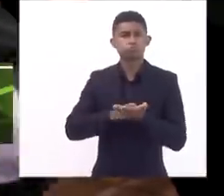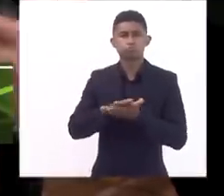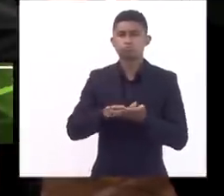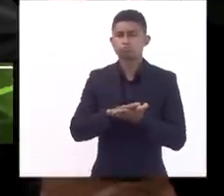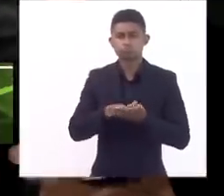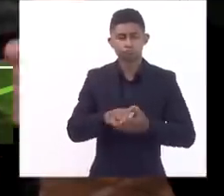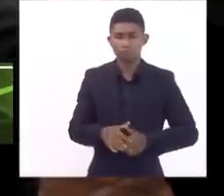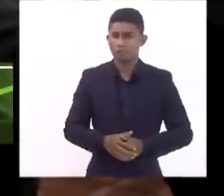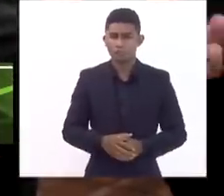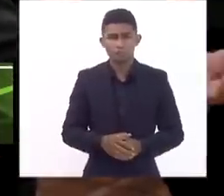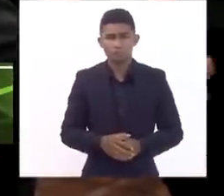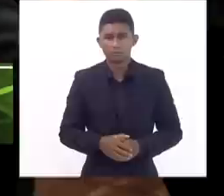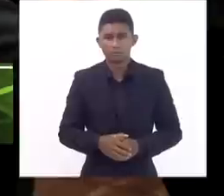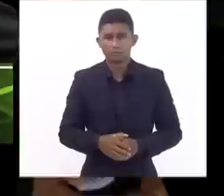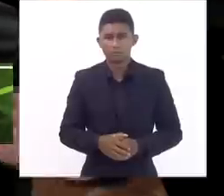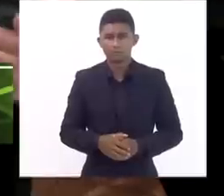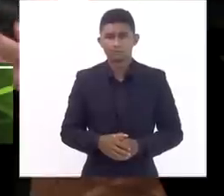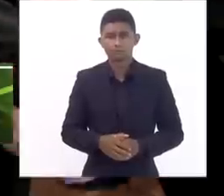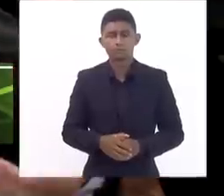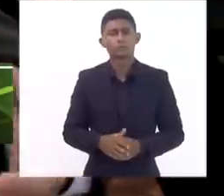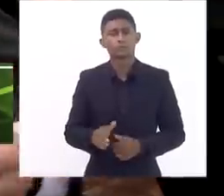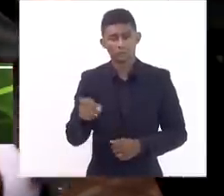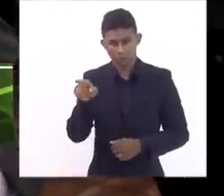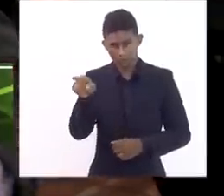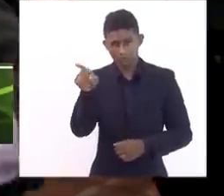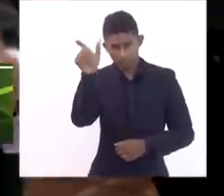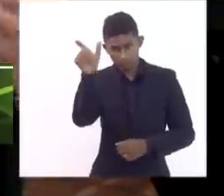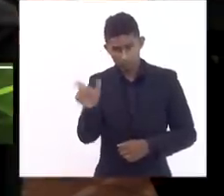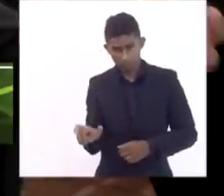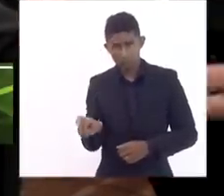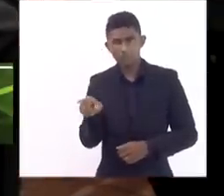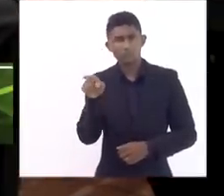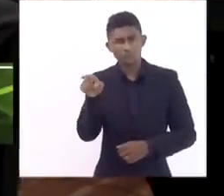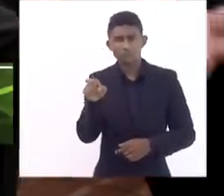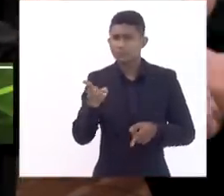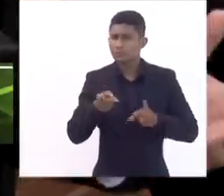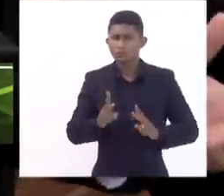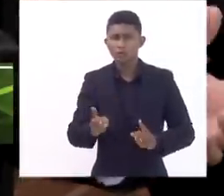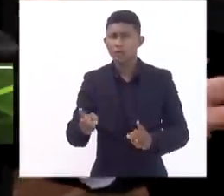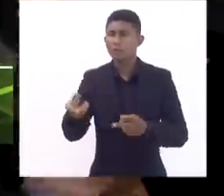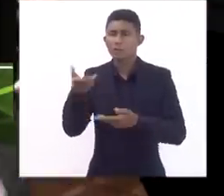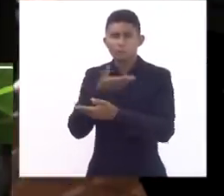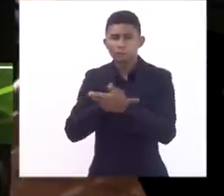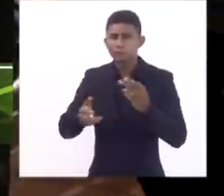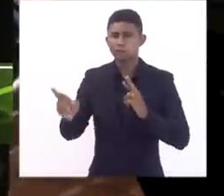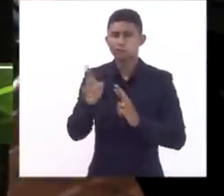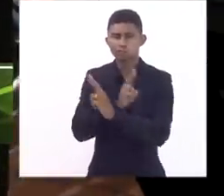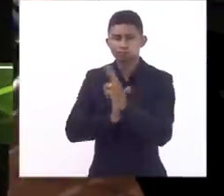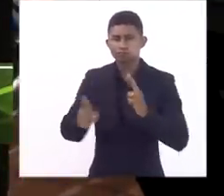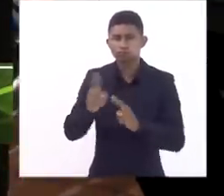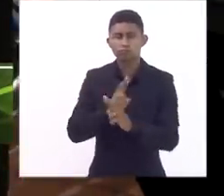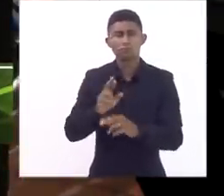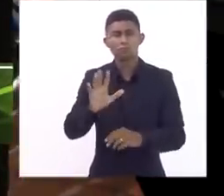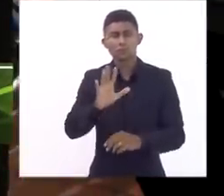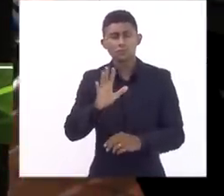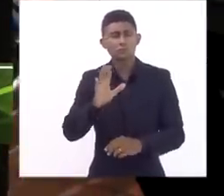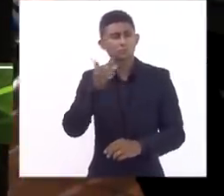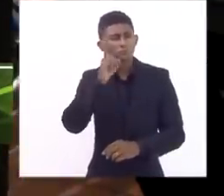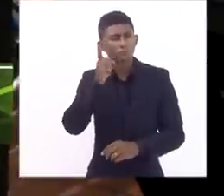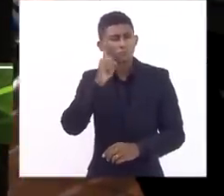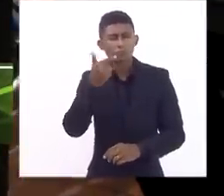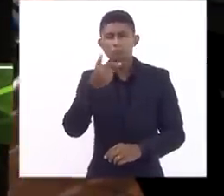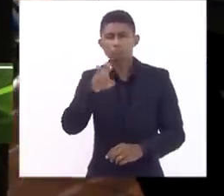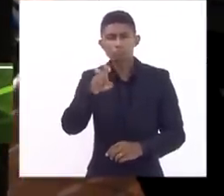Aliás, ele tinha um padrão, que eu quero aqui ressaltar novamente, ele tinha um padrão de dialogar e de conversar, mas nos últimos 15 dias ele está completamente